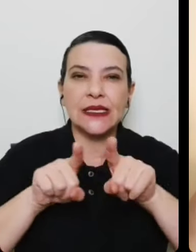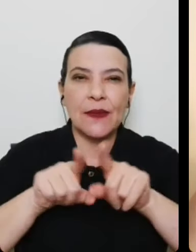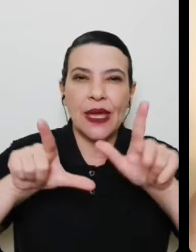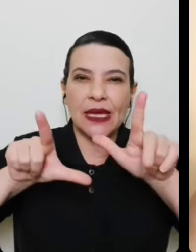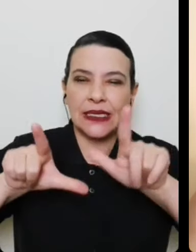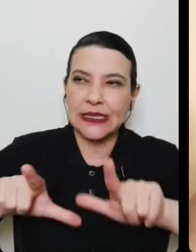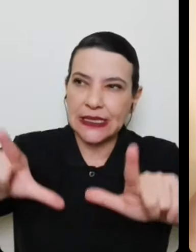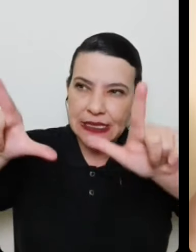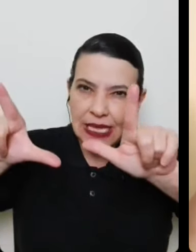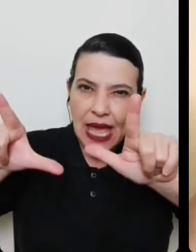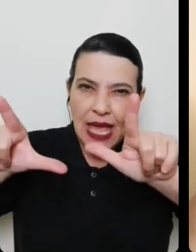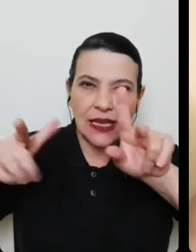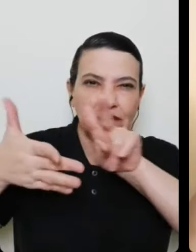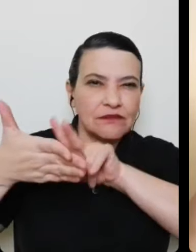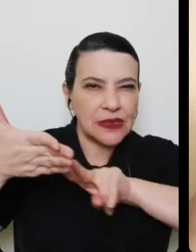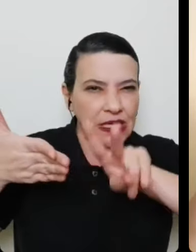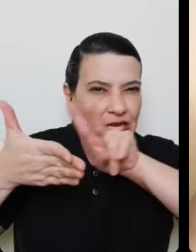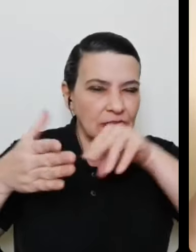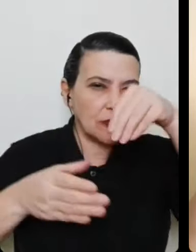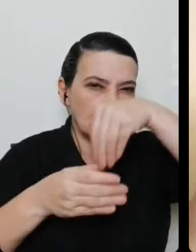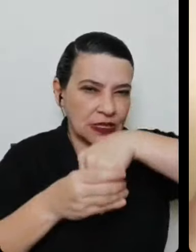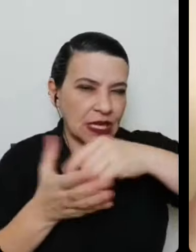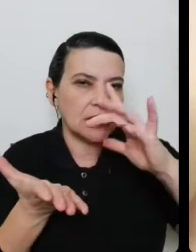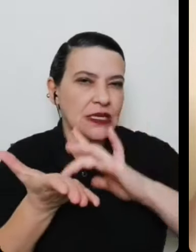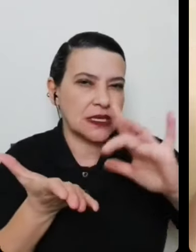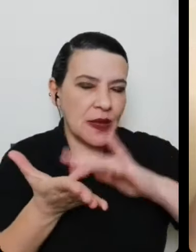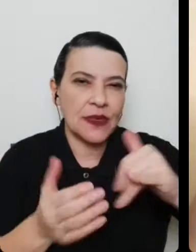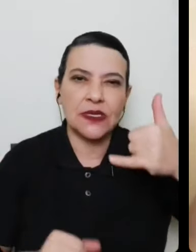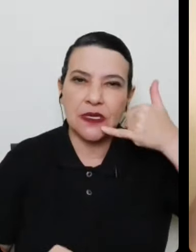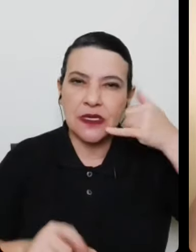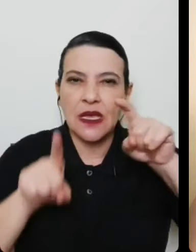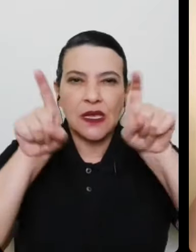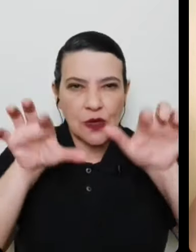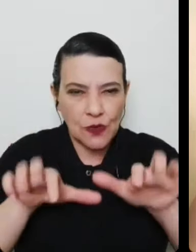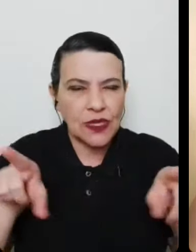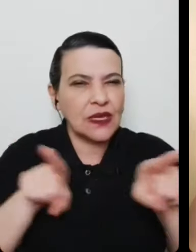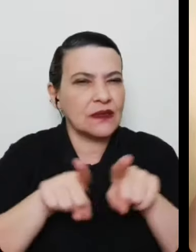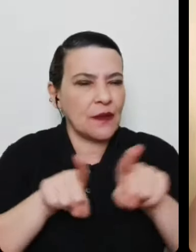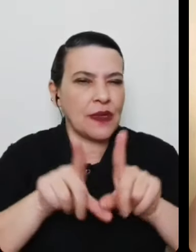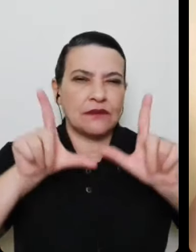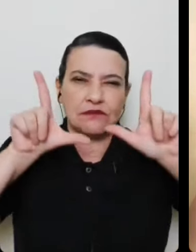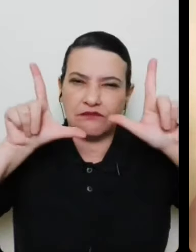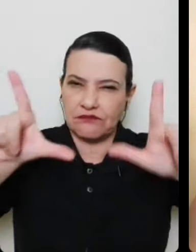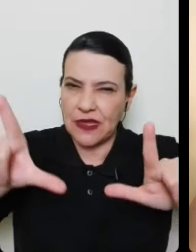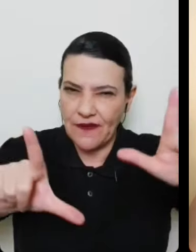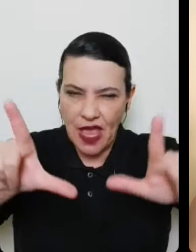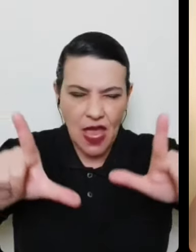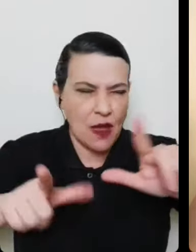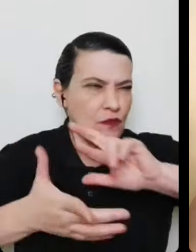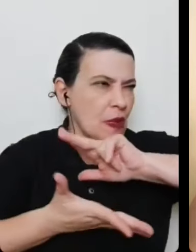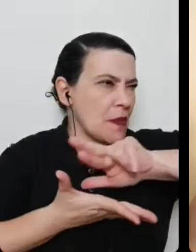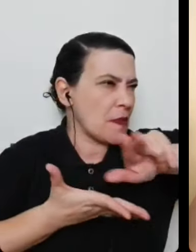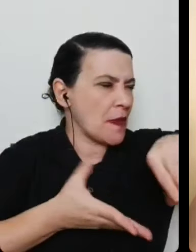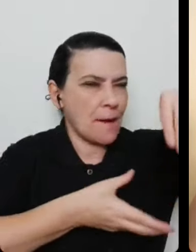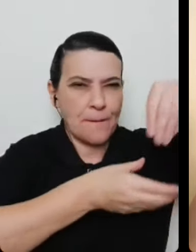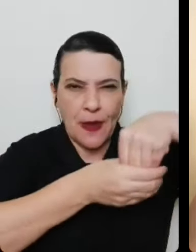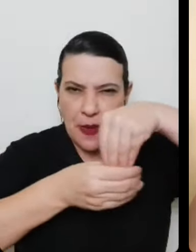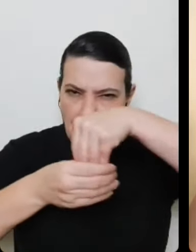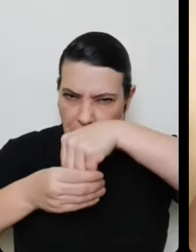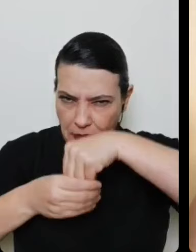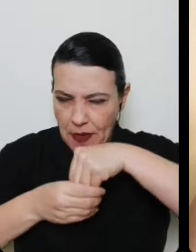que estão presentes nos celulares, nos tablets, nos computadores, até nas smart TVs e em outros recursos